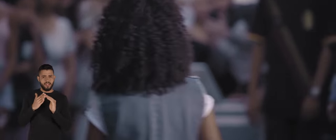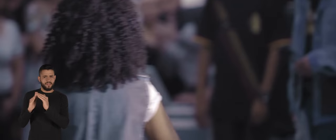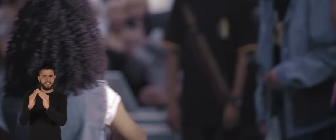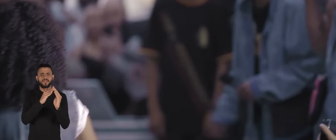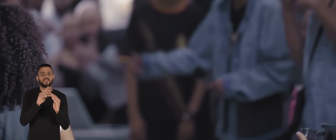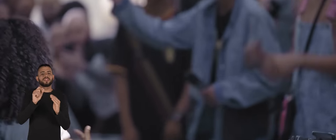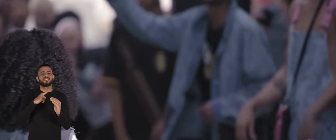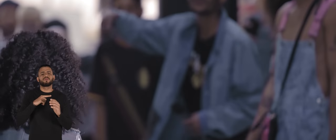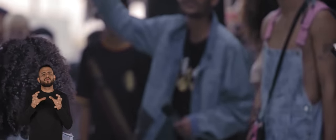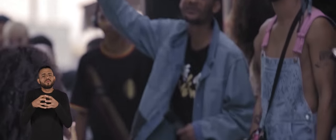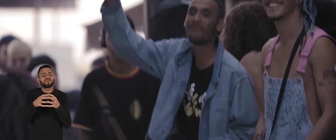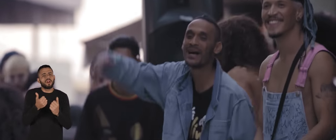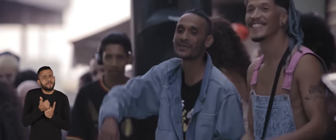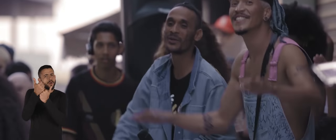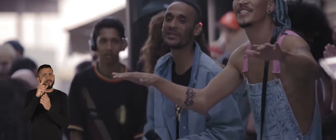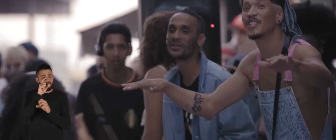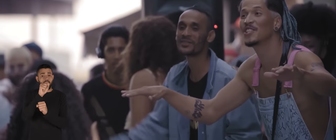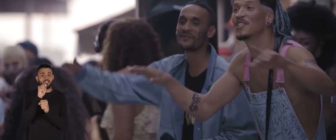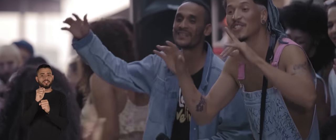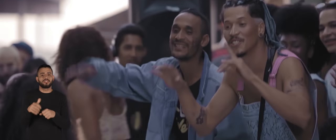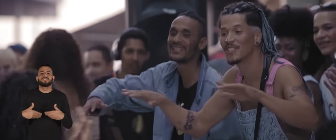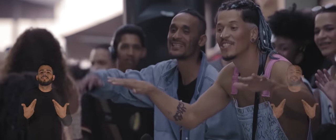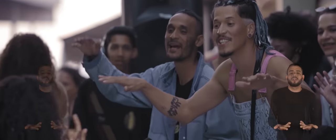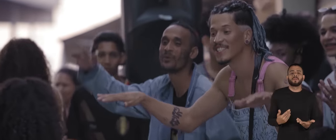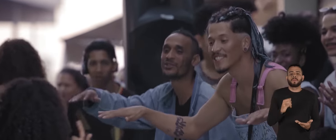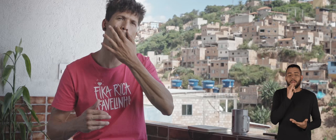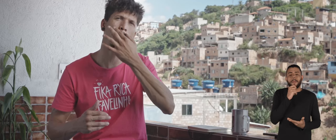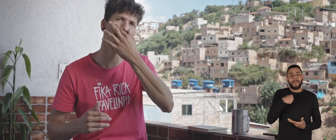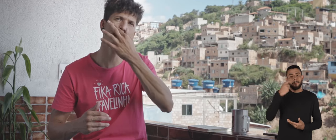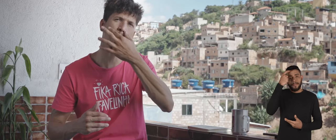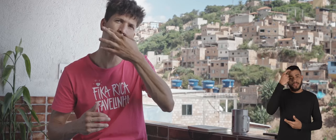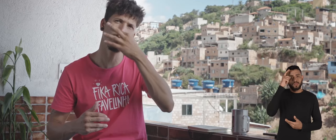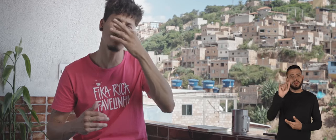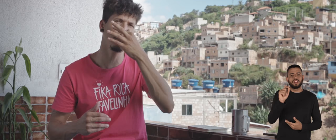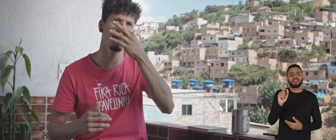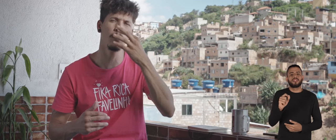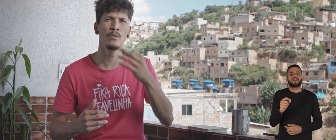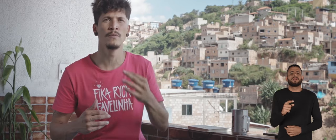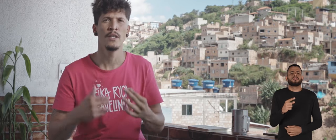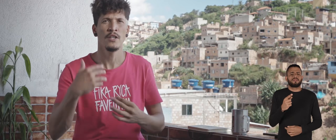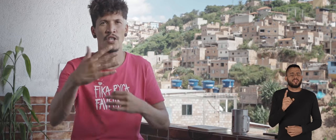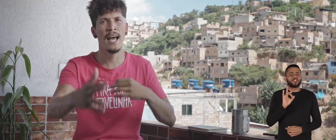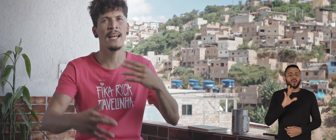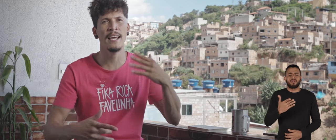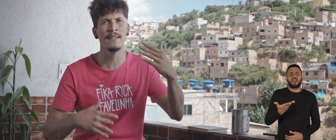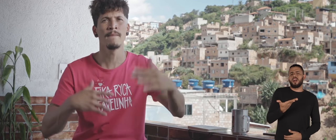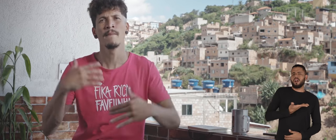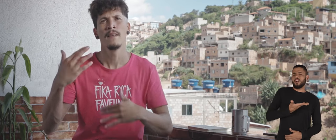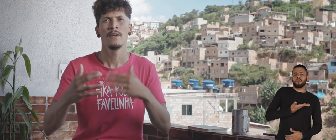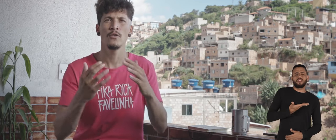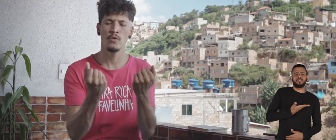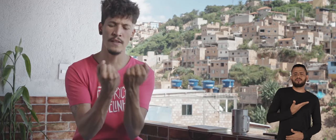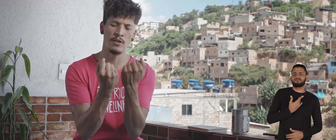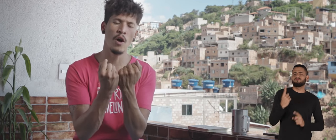Aqui na favelinha a gente tem uma rede de apoio muito forte. Então eu pego muito para esse lado de além